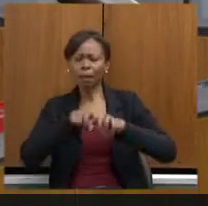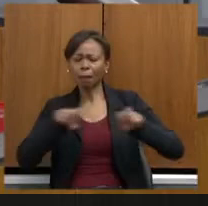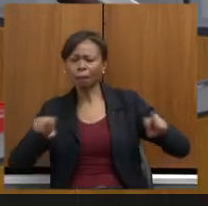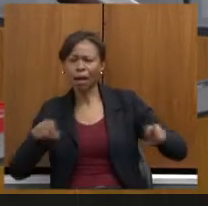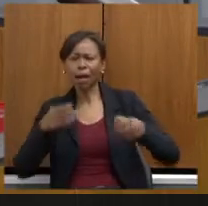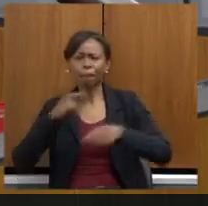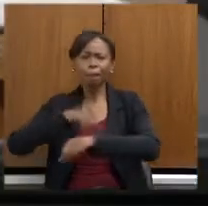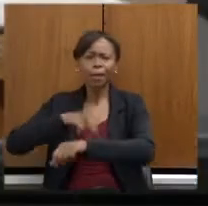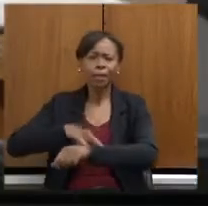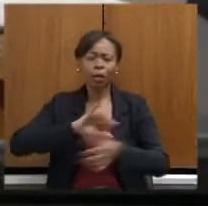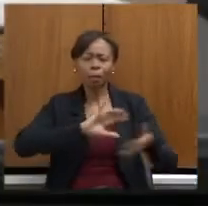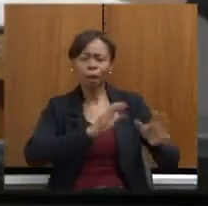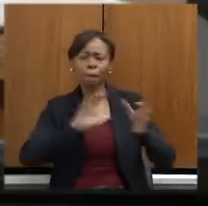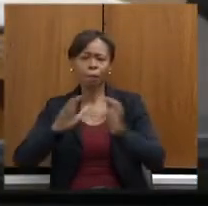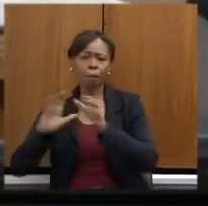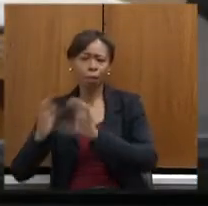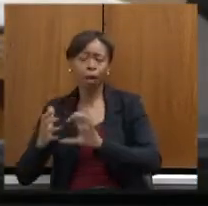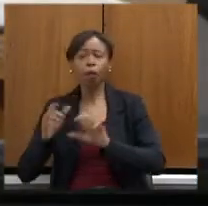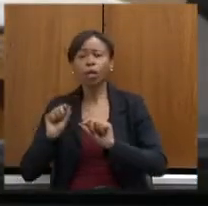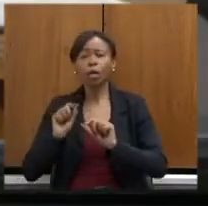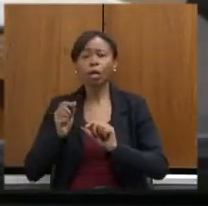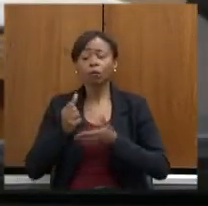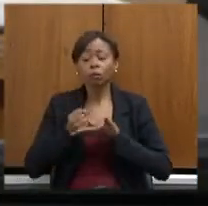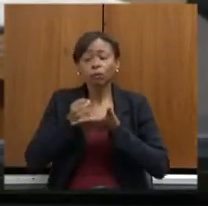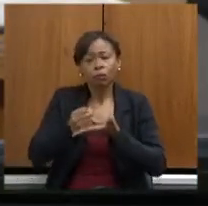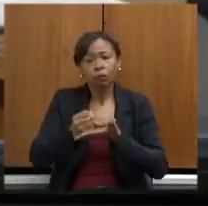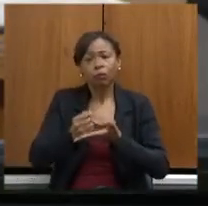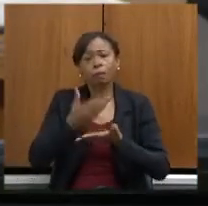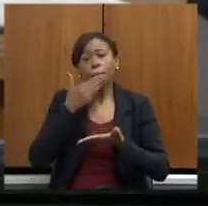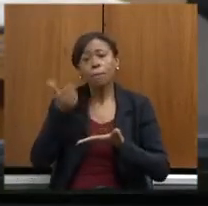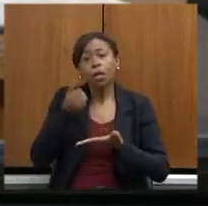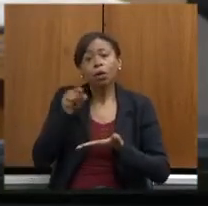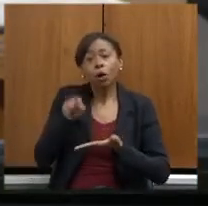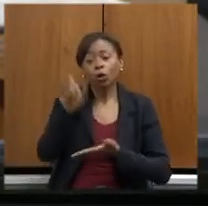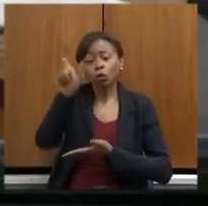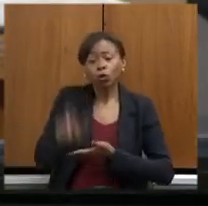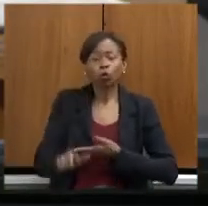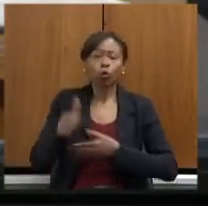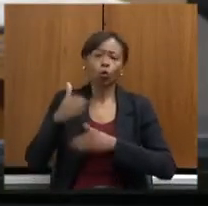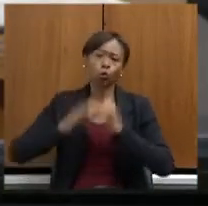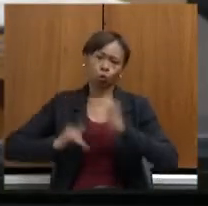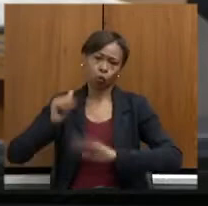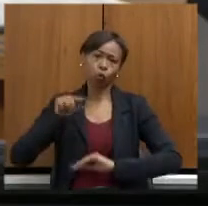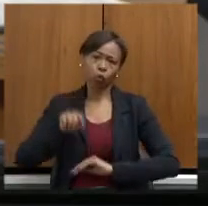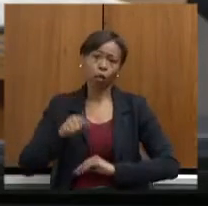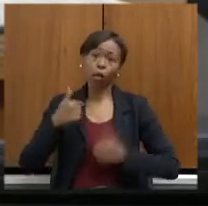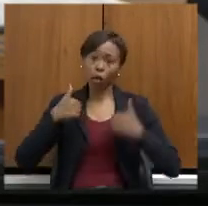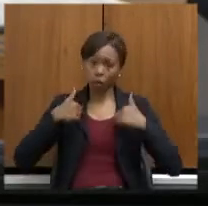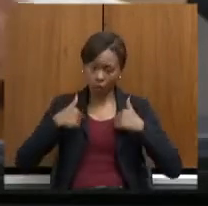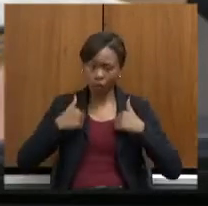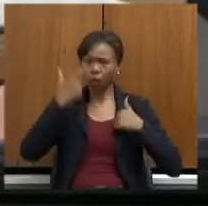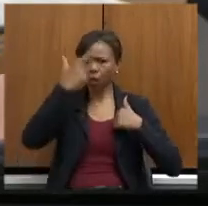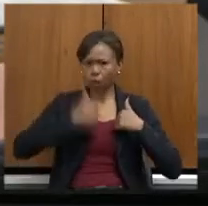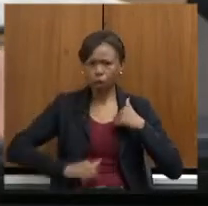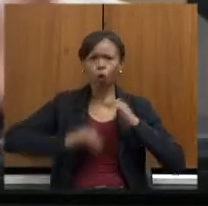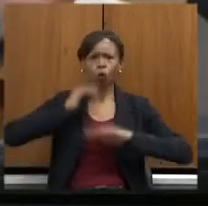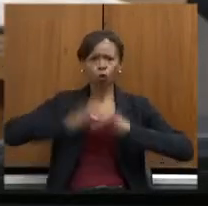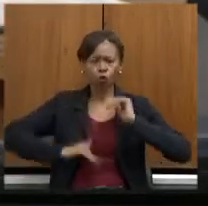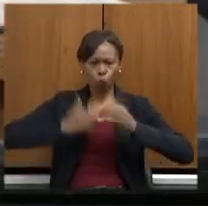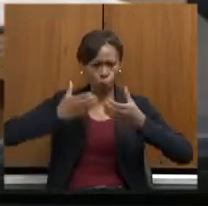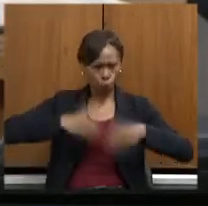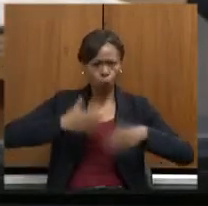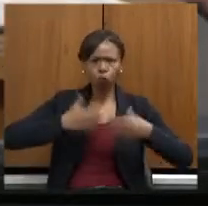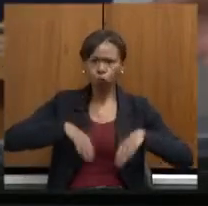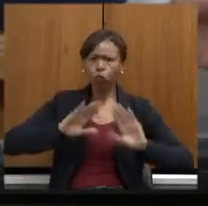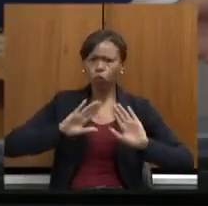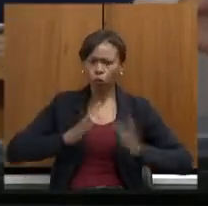para dar uma condição melhor de trabalho para quem tá lá na ponte é uma preocupação e eu sou servidor de carreira sou concursado